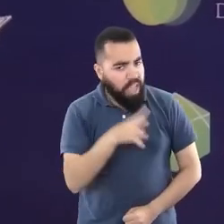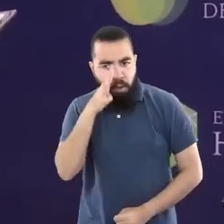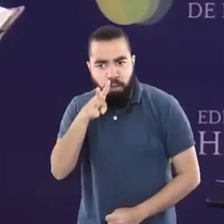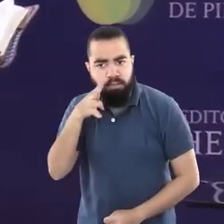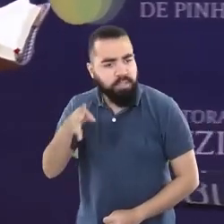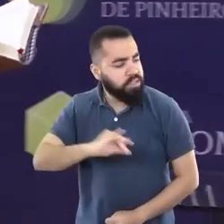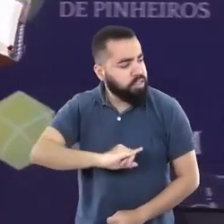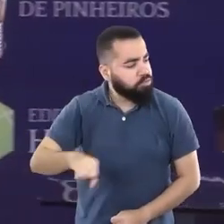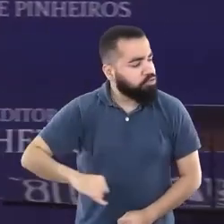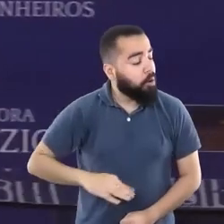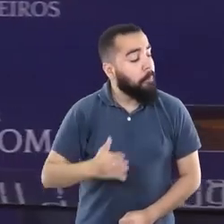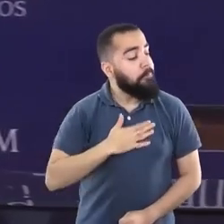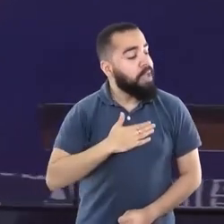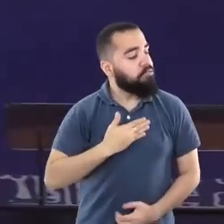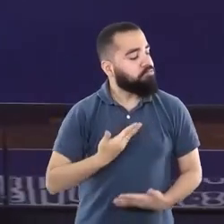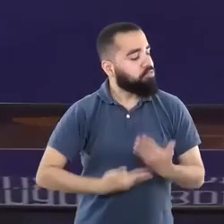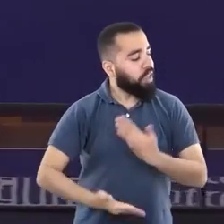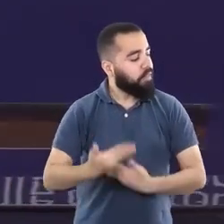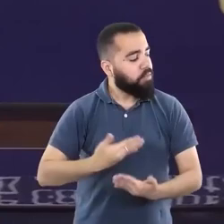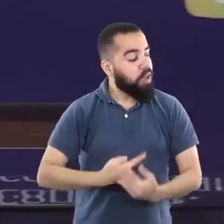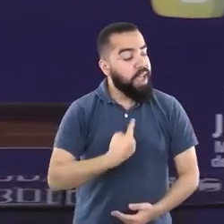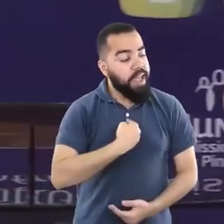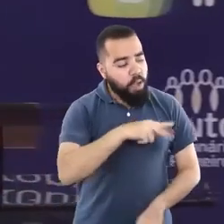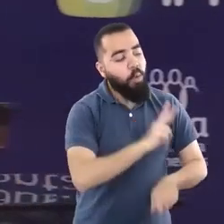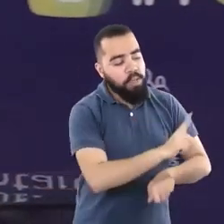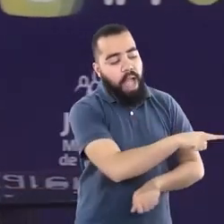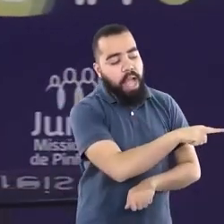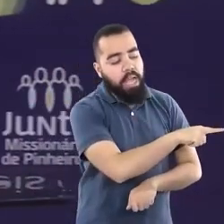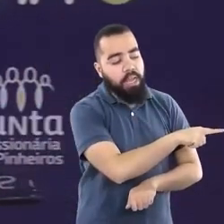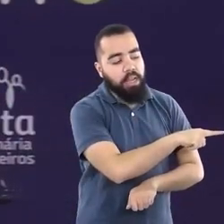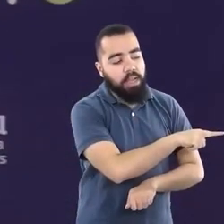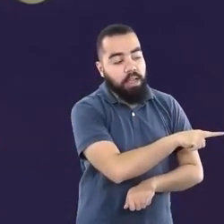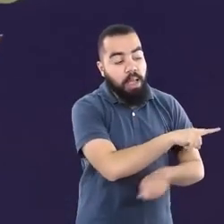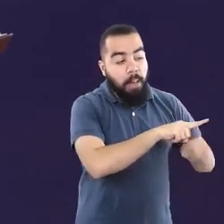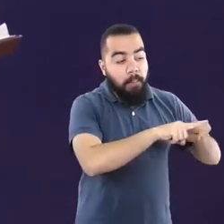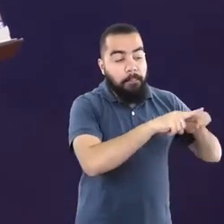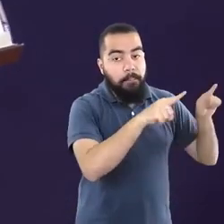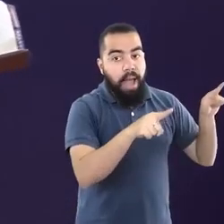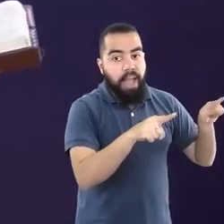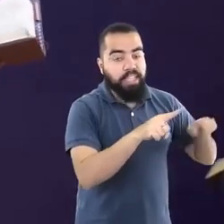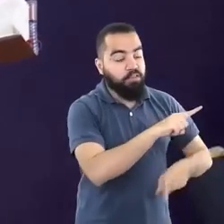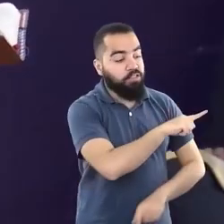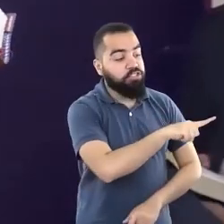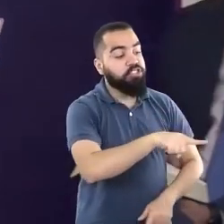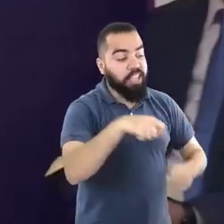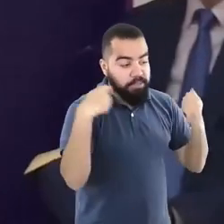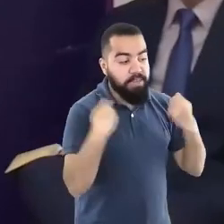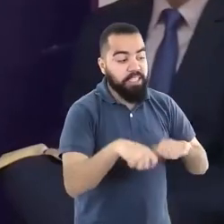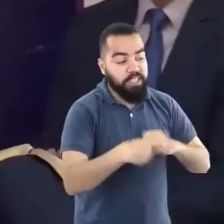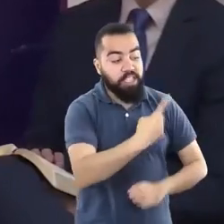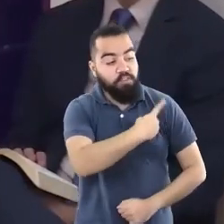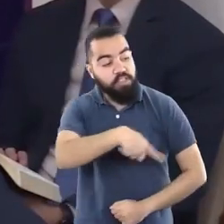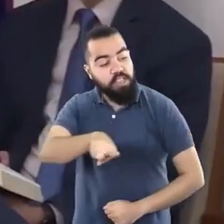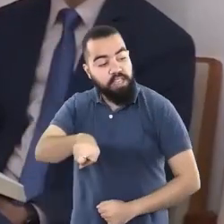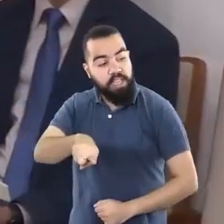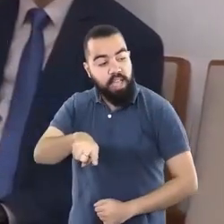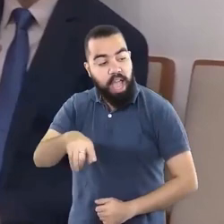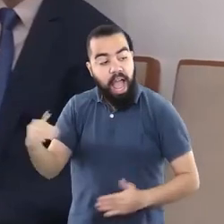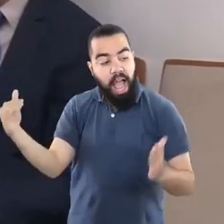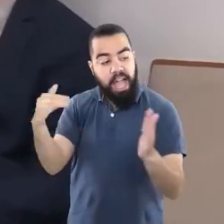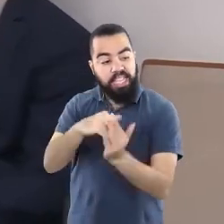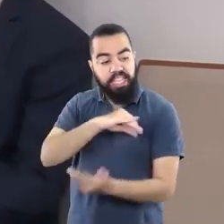Então, eu vou restaurar vocês, mas para vocês serem restaurados, vocês vão ter que ir lá naquele homem que vocês